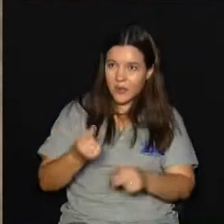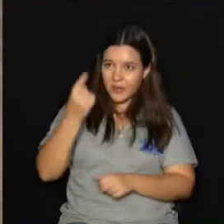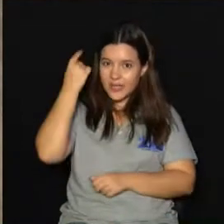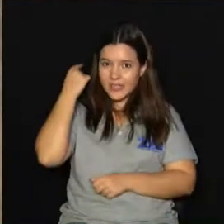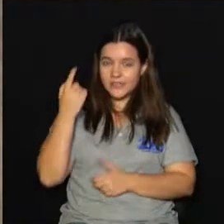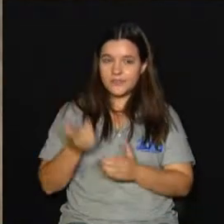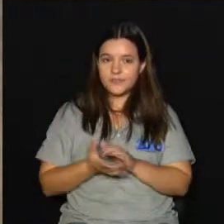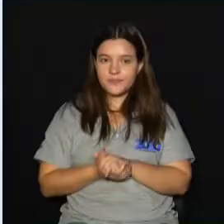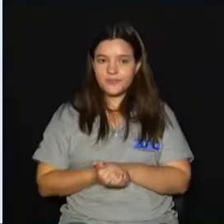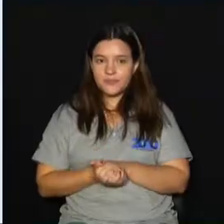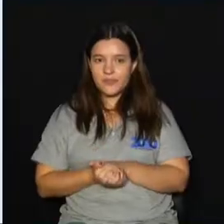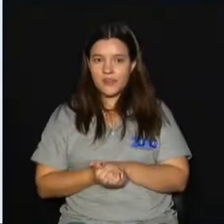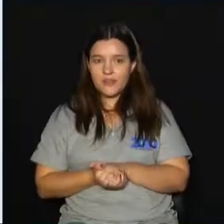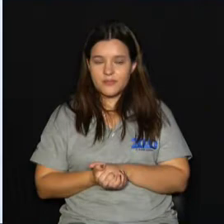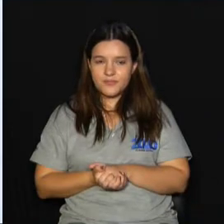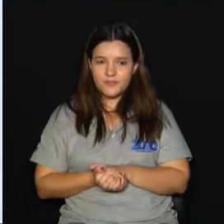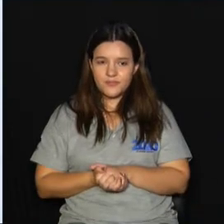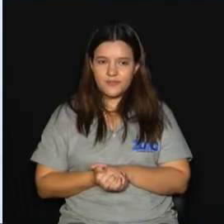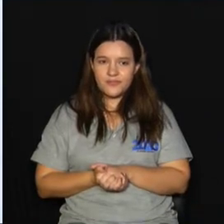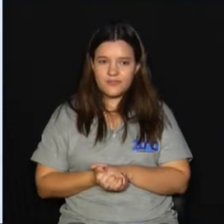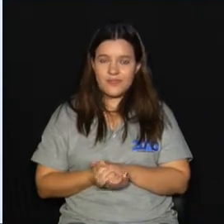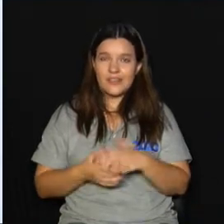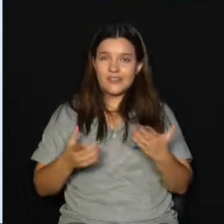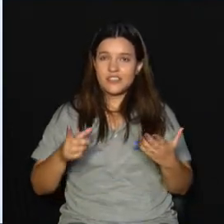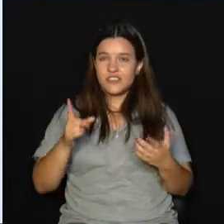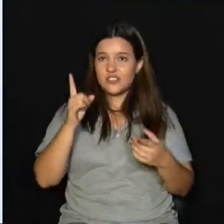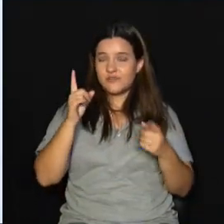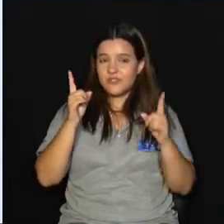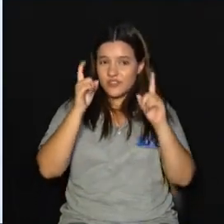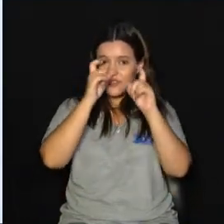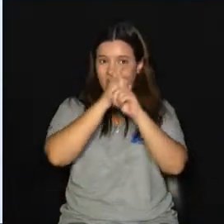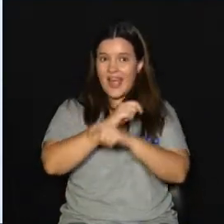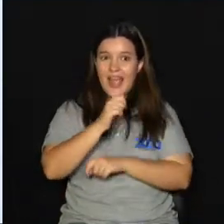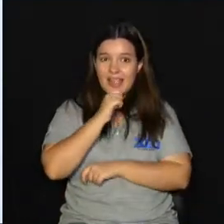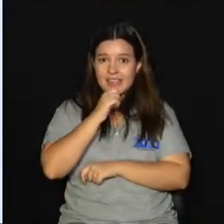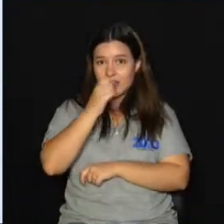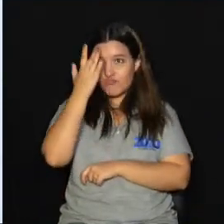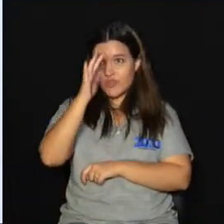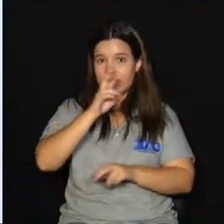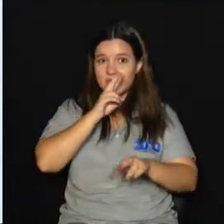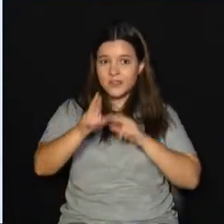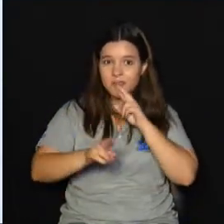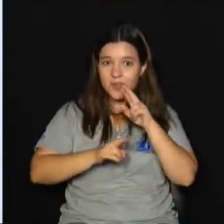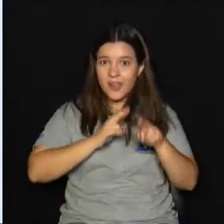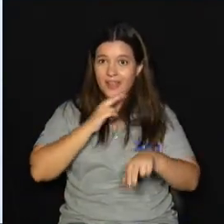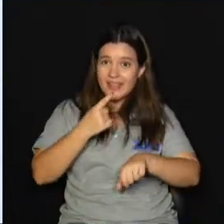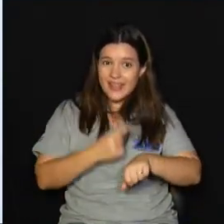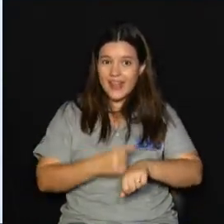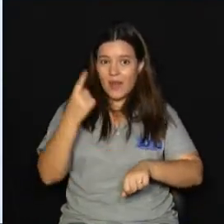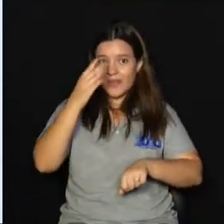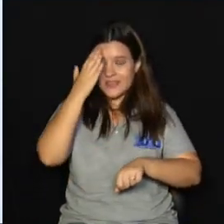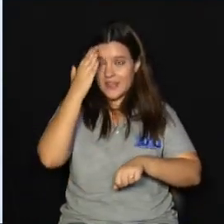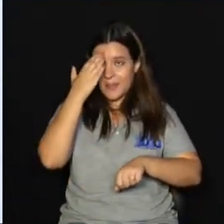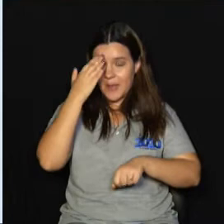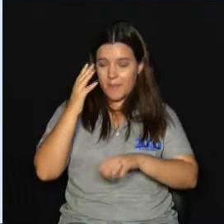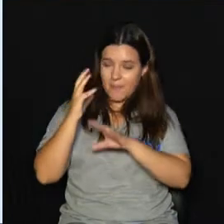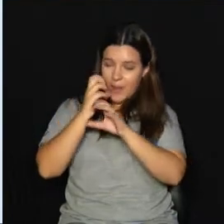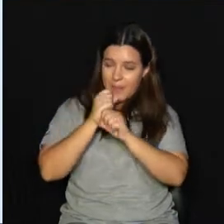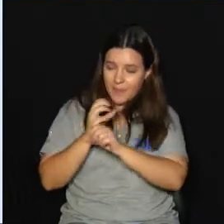Olha, é complicado falar sem a gente tá vendo os resultados ainda, né? Acho que quando a gente tiver os resultados, com todos os